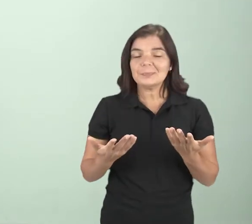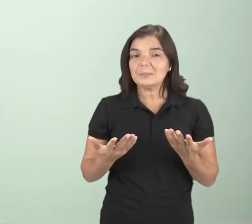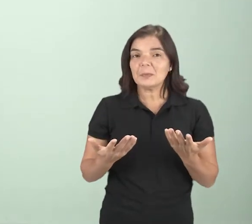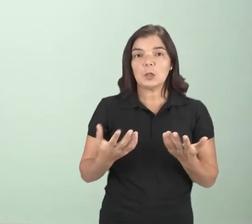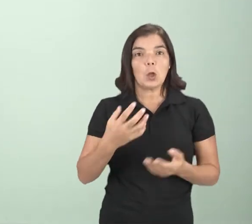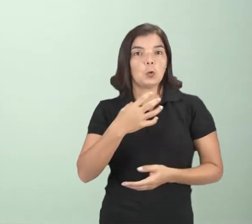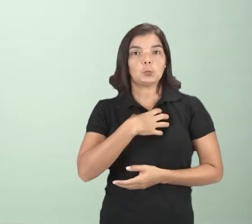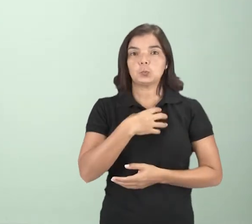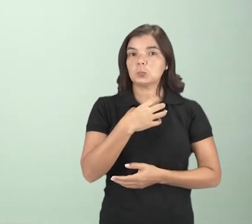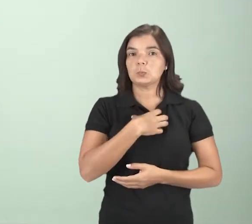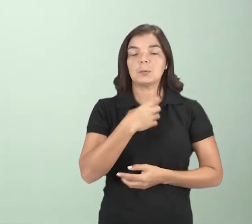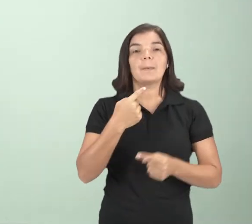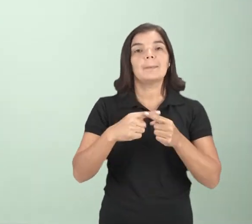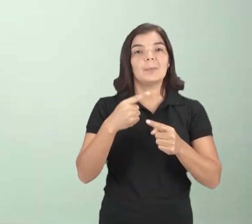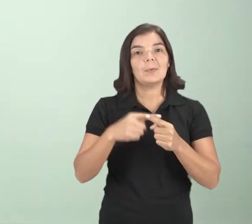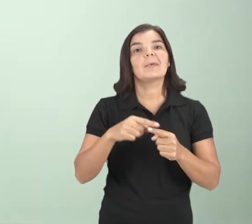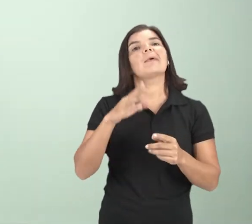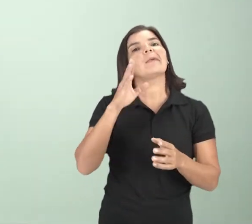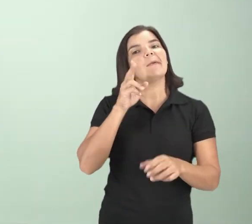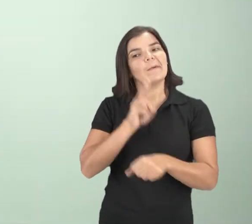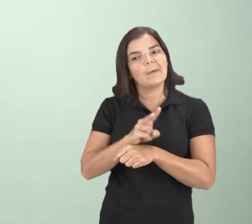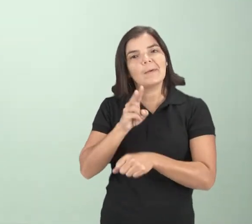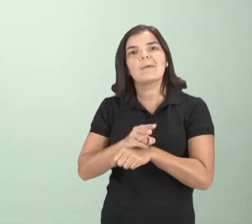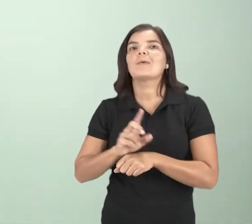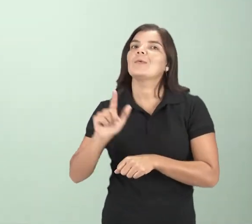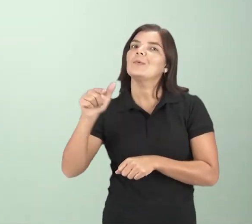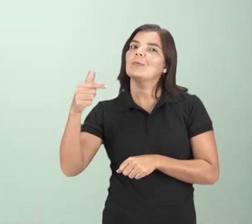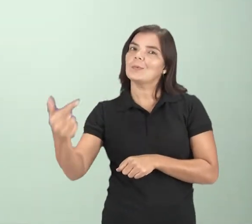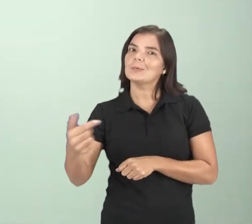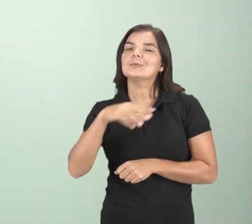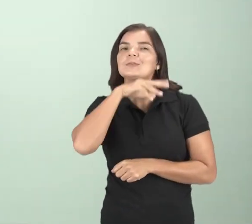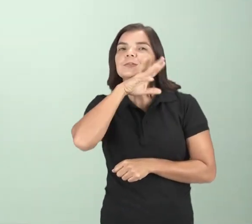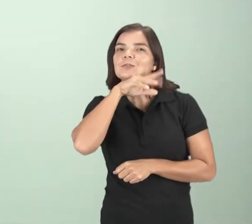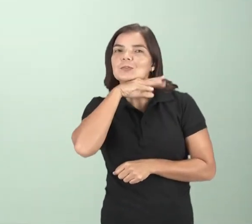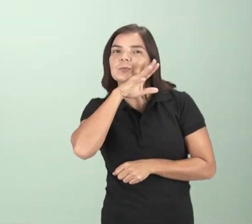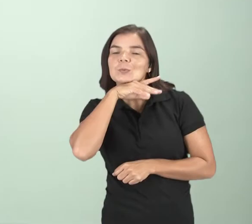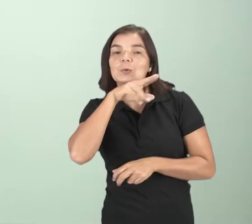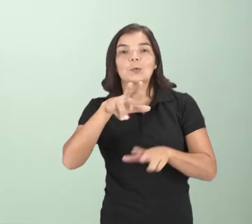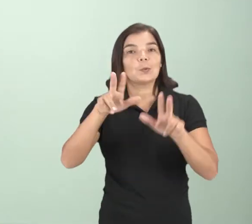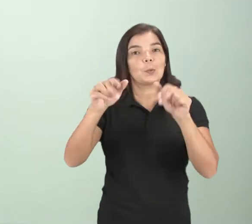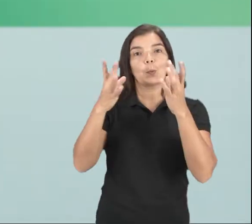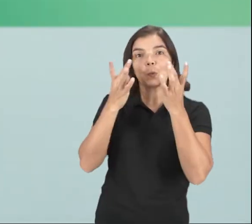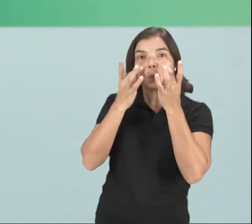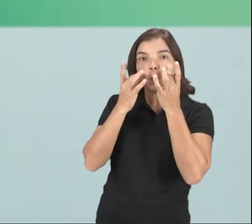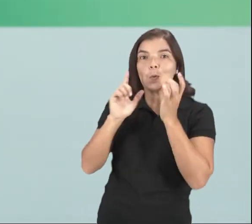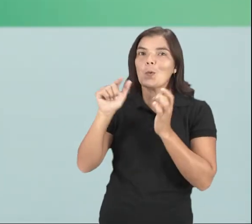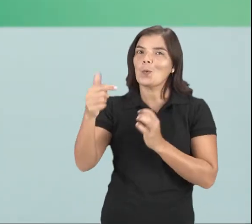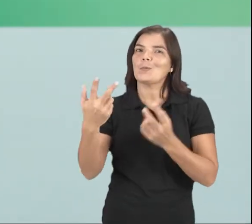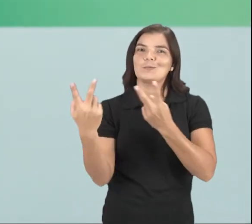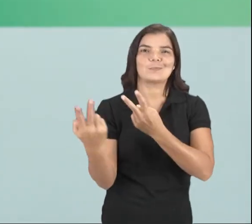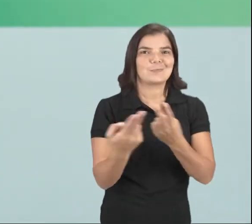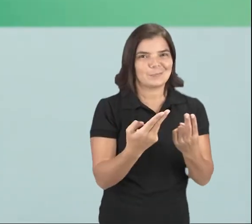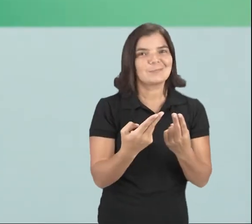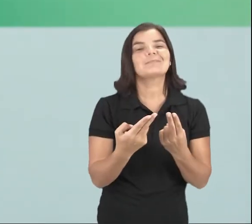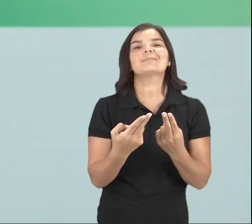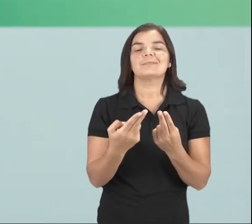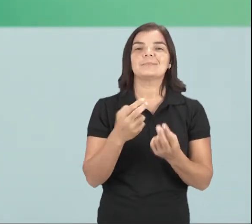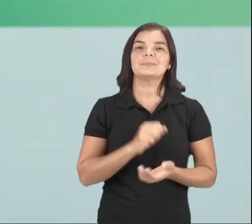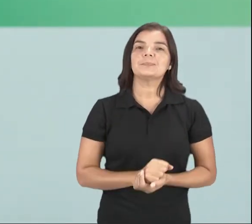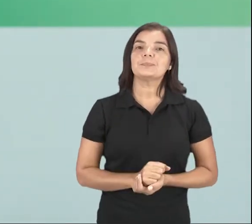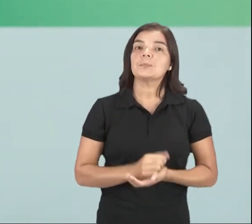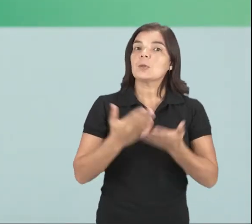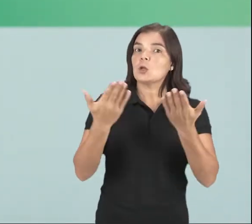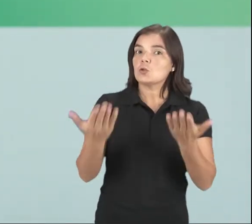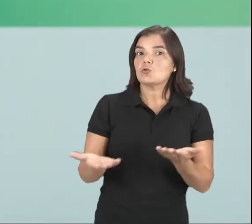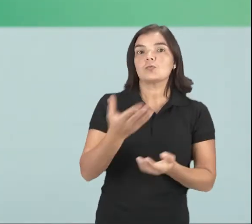nem o seu comportamento, porque ele vai ser criado com outros animais, sem nunca ter visto outro animal da mesma espécie dele.